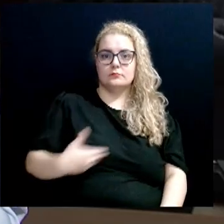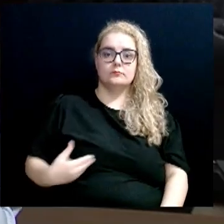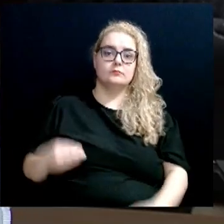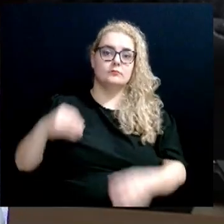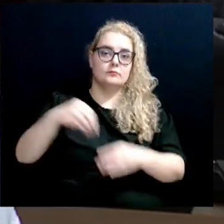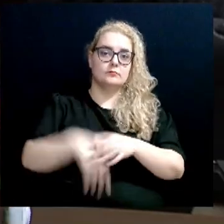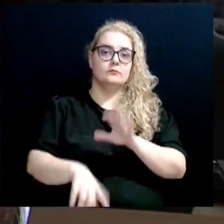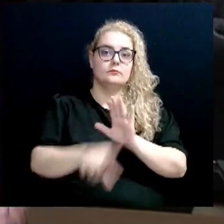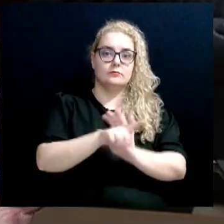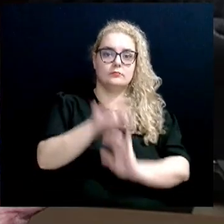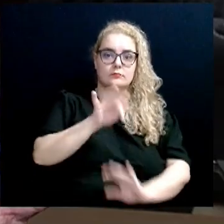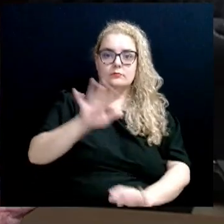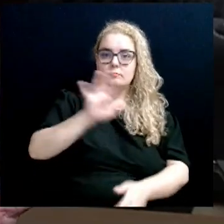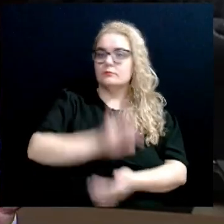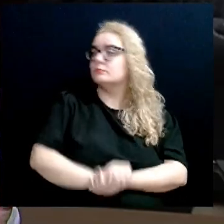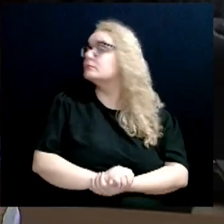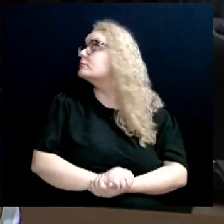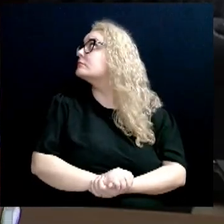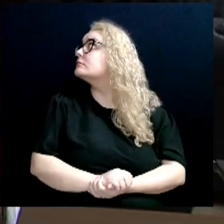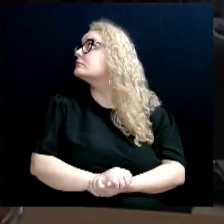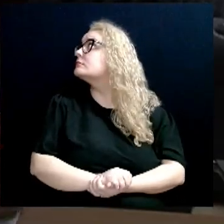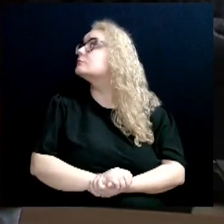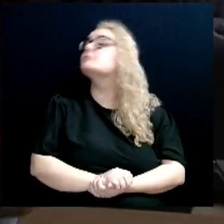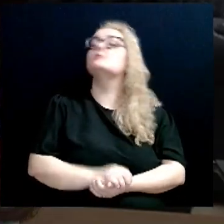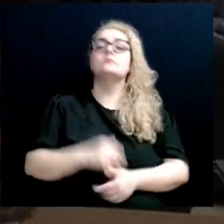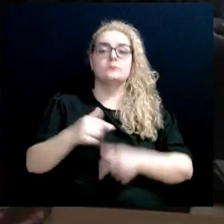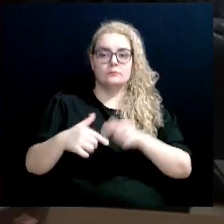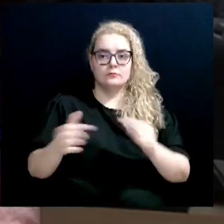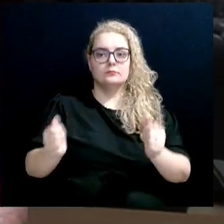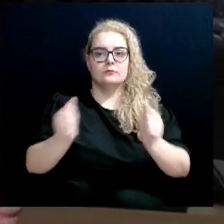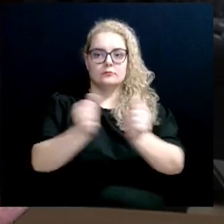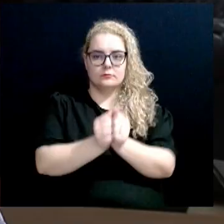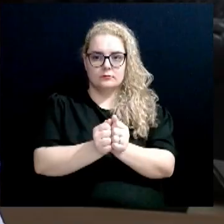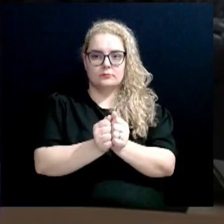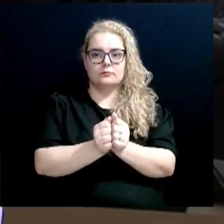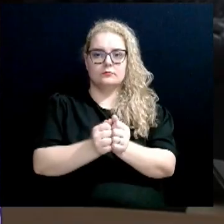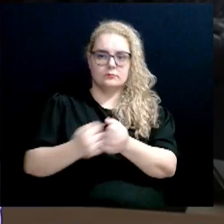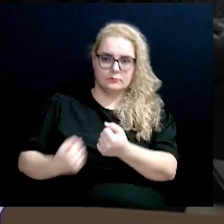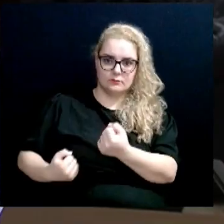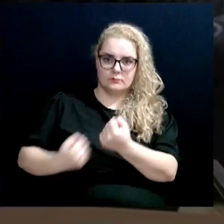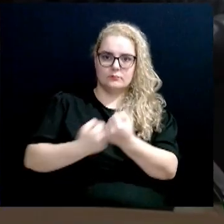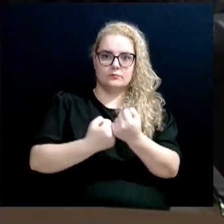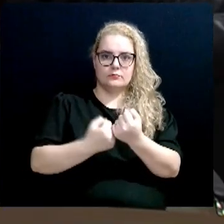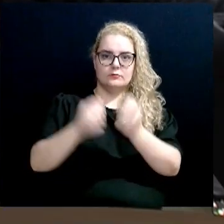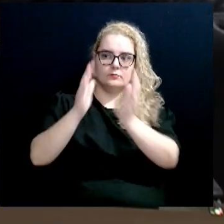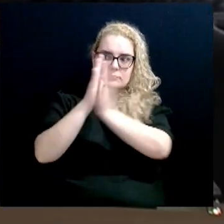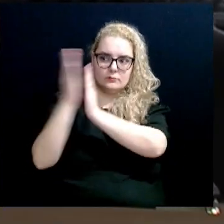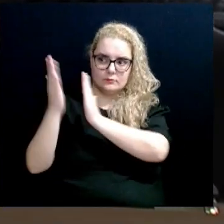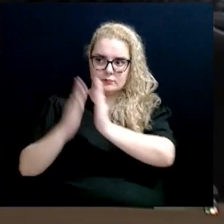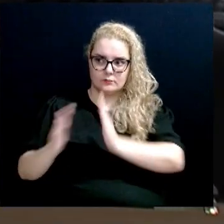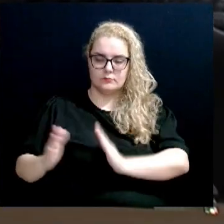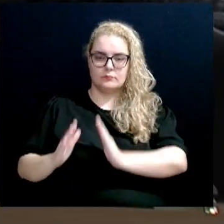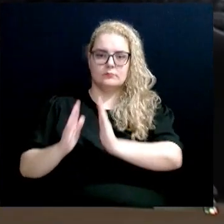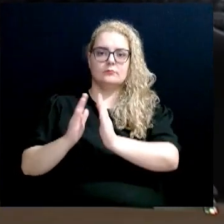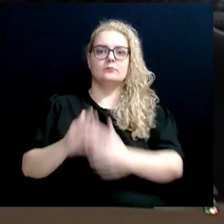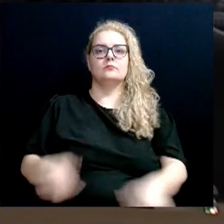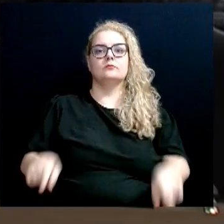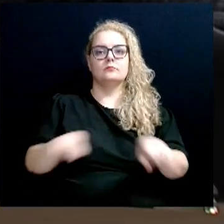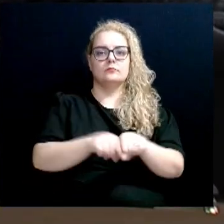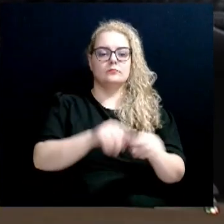trabalho conjunto, né? Nós contamos com o apoio da nossa equipe da biblioteca e também da Secretaria de Apoio às